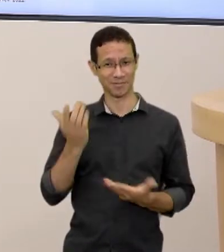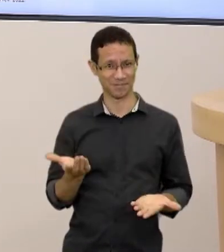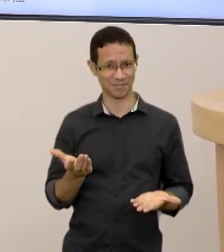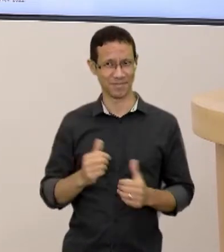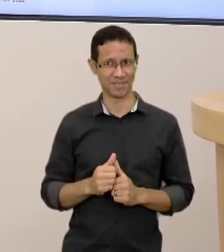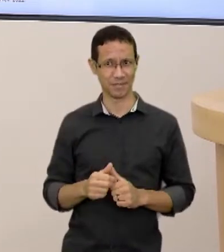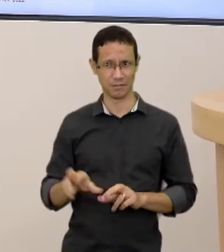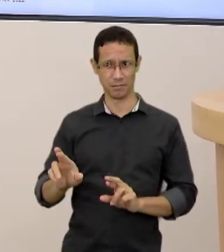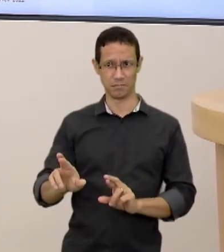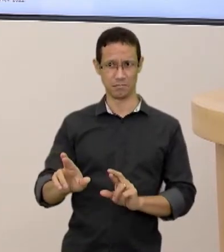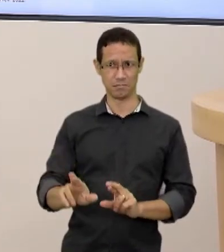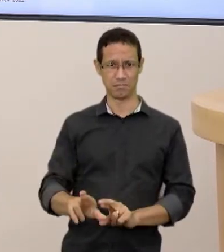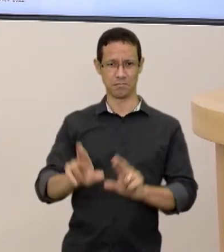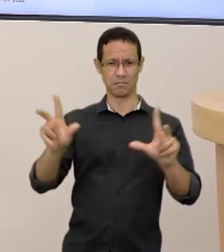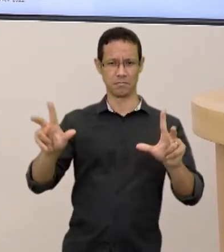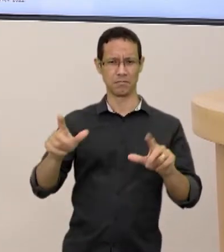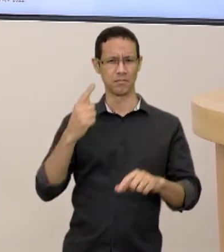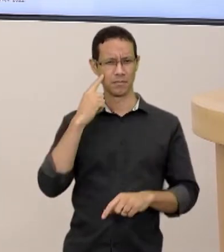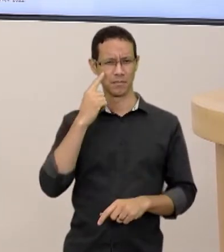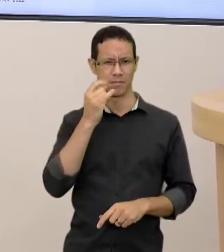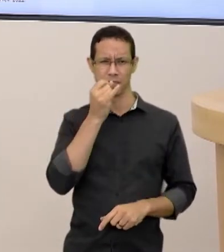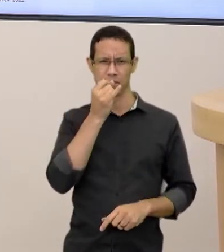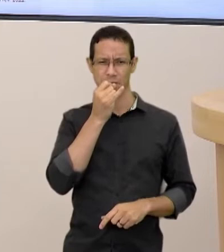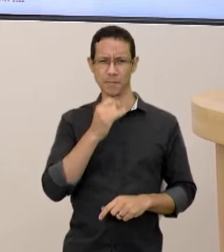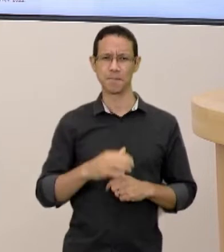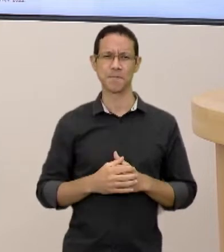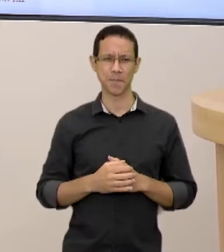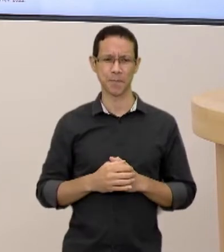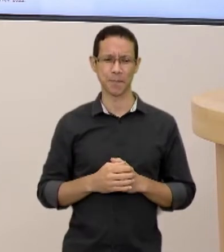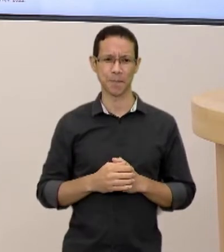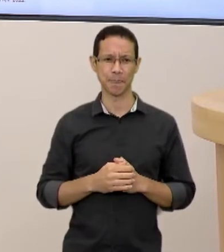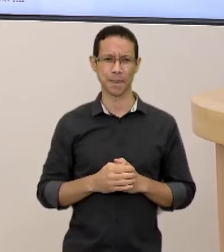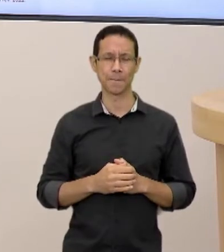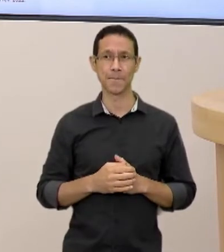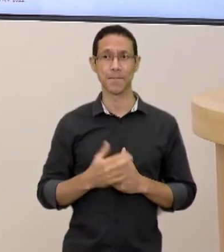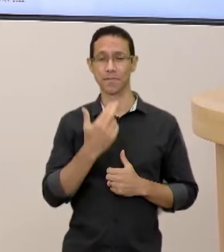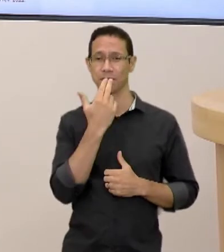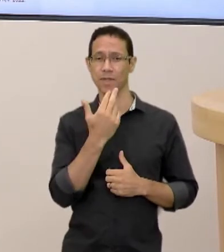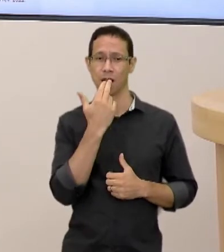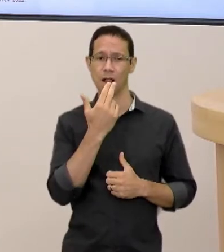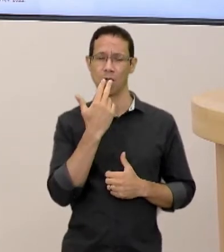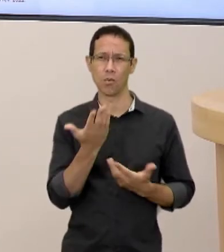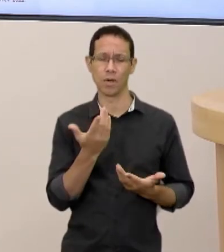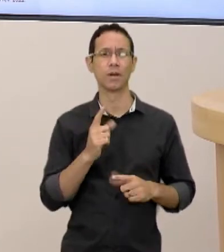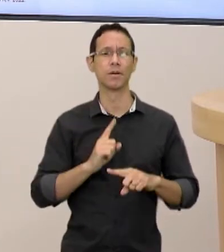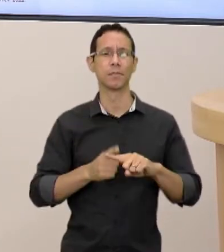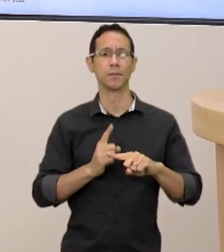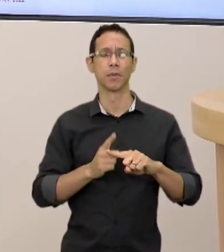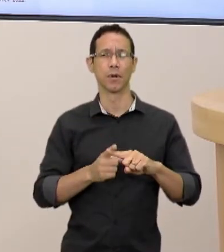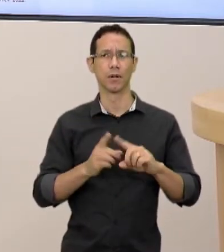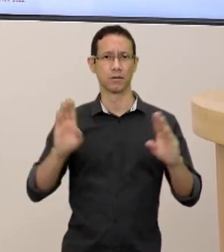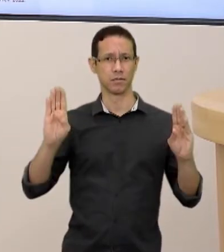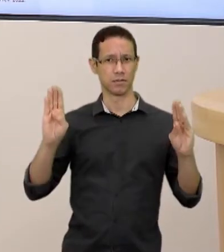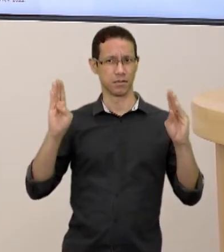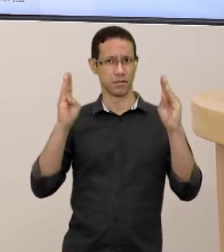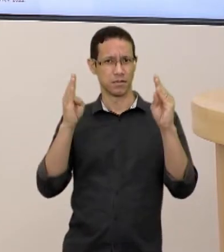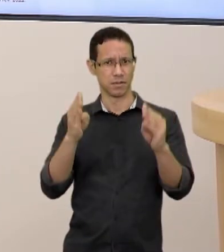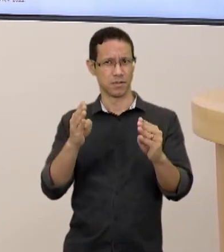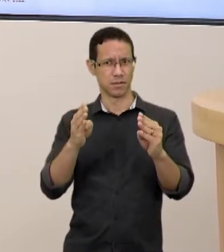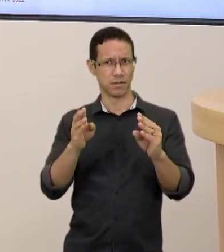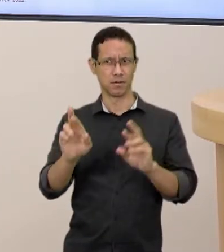que o diferente, aqui pensando nesse contexto que a gente está, tá bom? Da variedade da língua, né? Por que será que a gente prioriza sempre